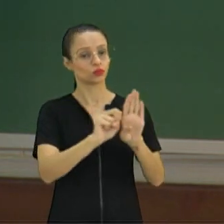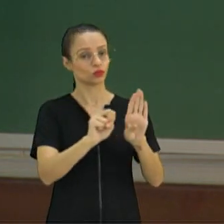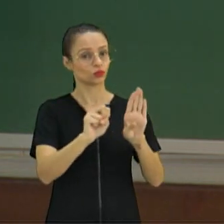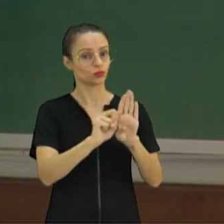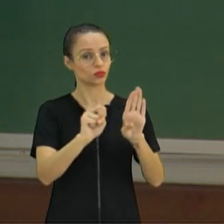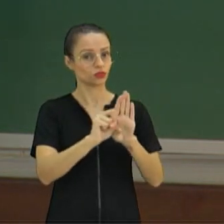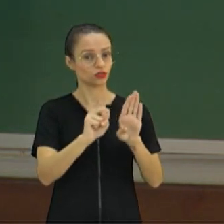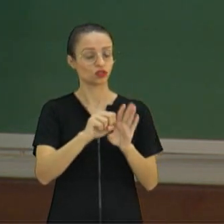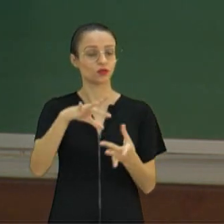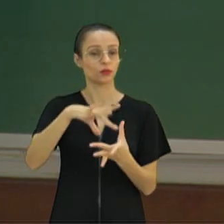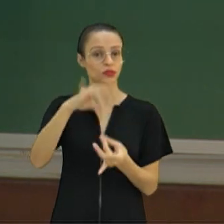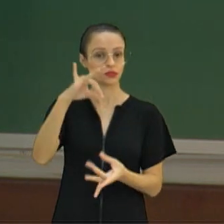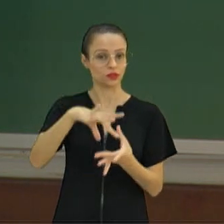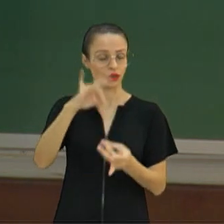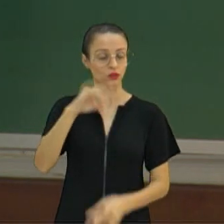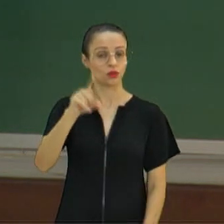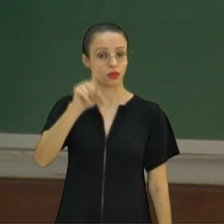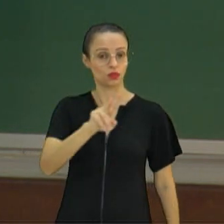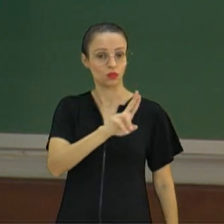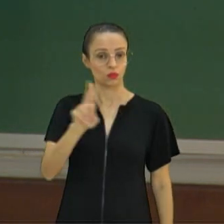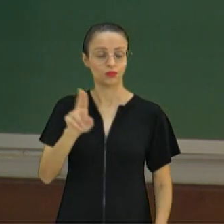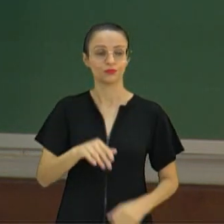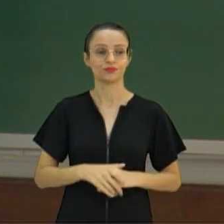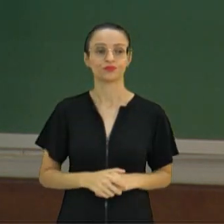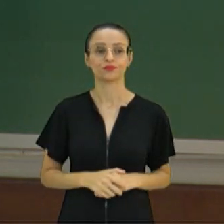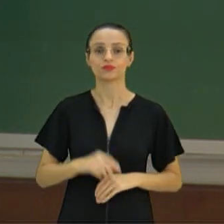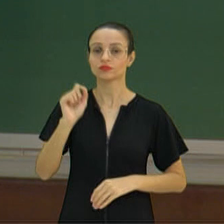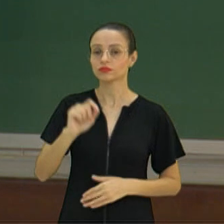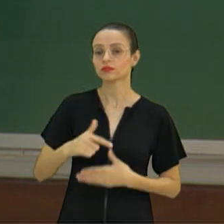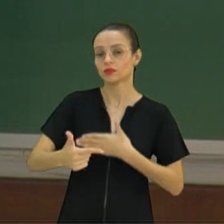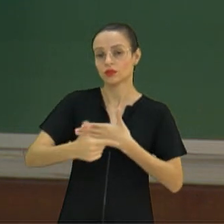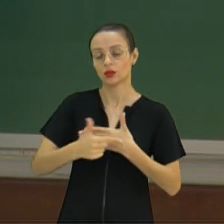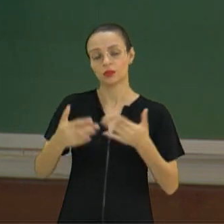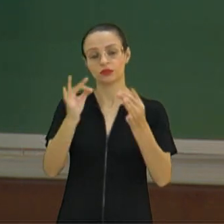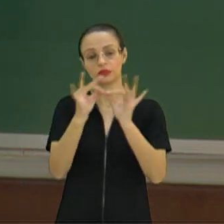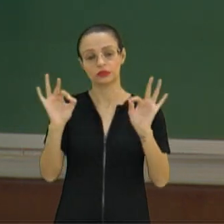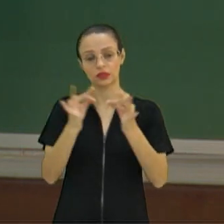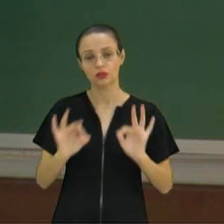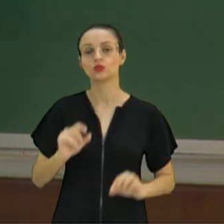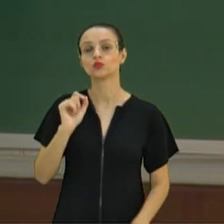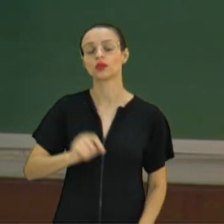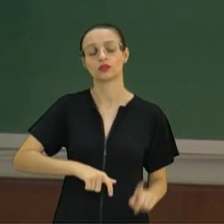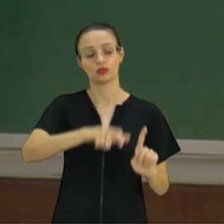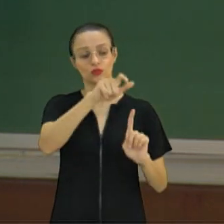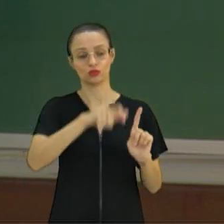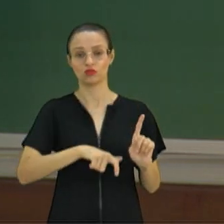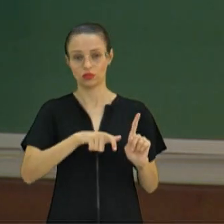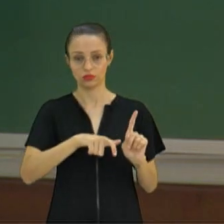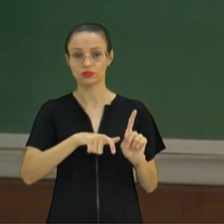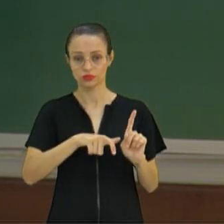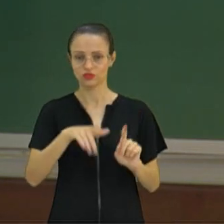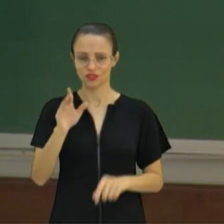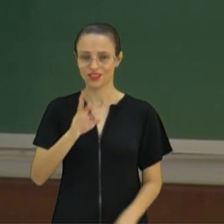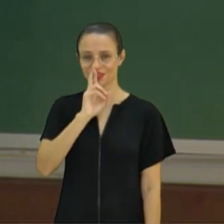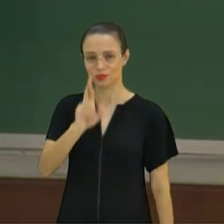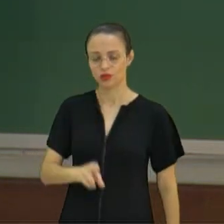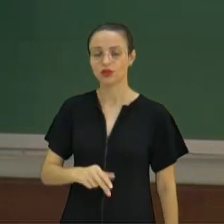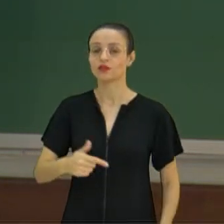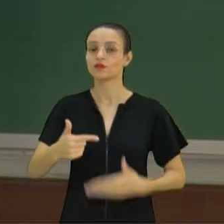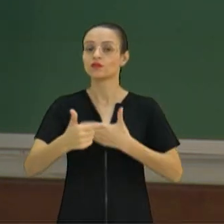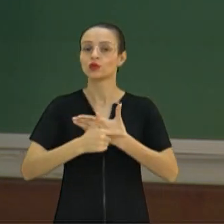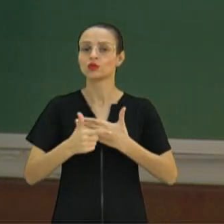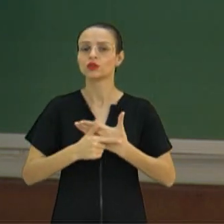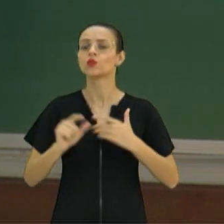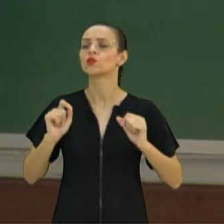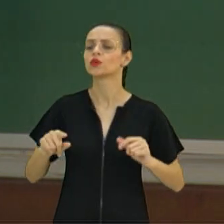substantivo abstrato, é um nome. E exerce função sintática de sujeito. Acabamos de responder a função. O